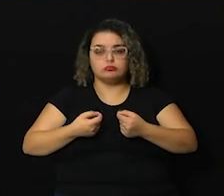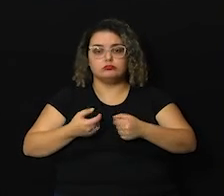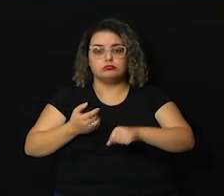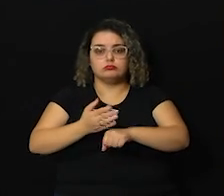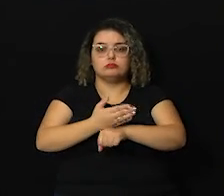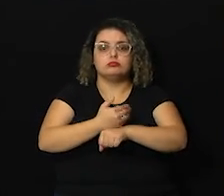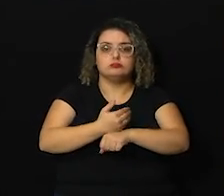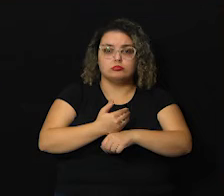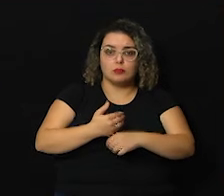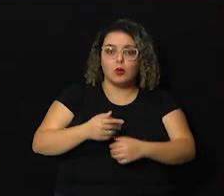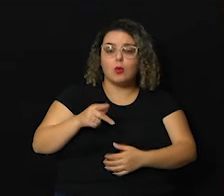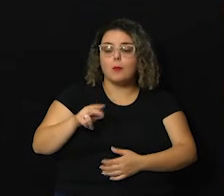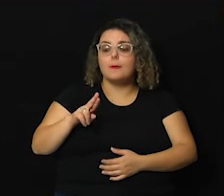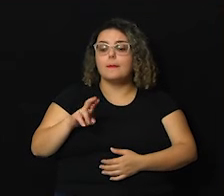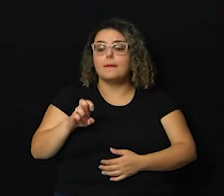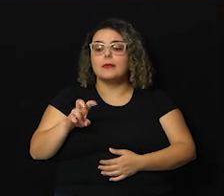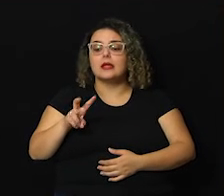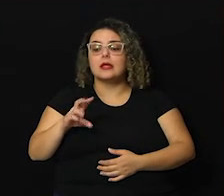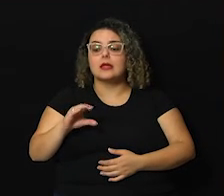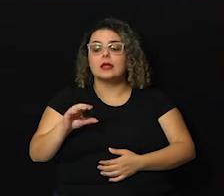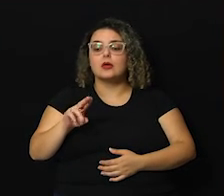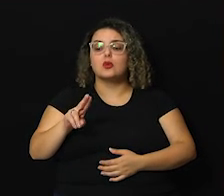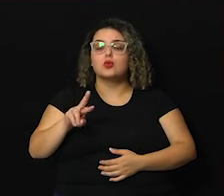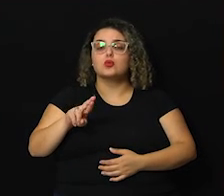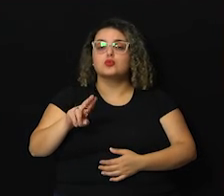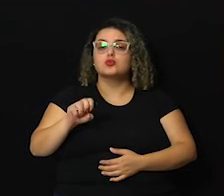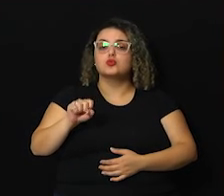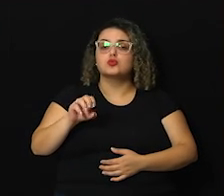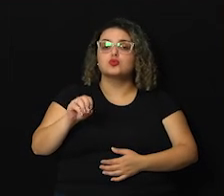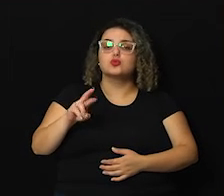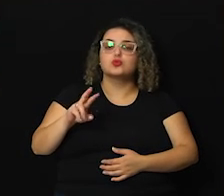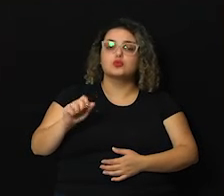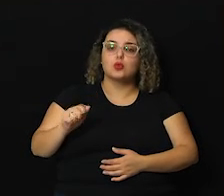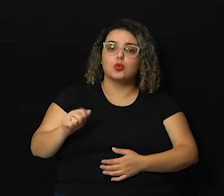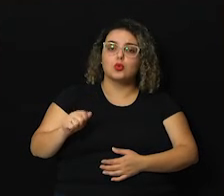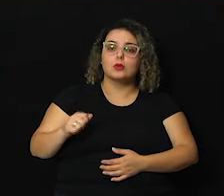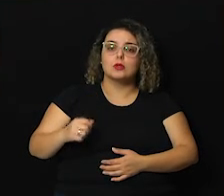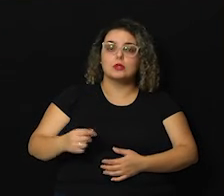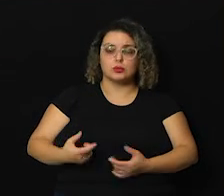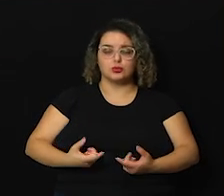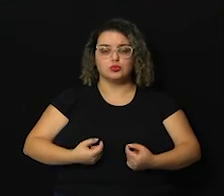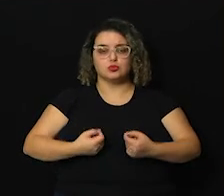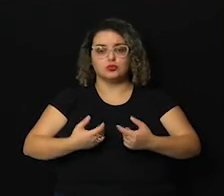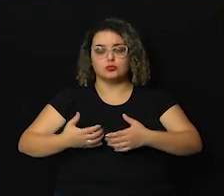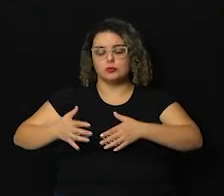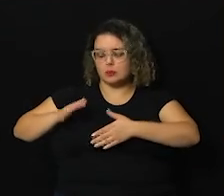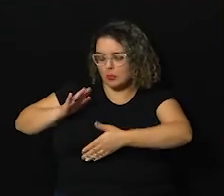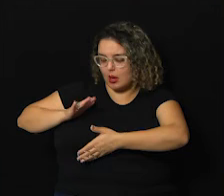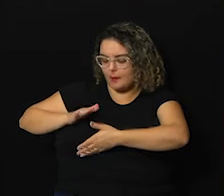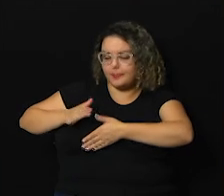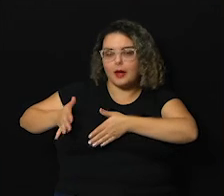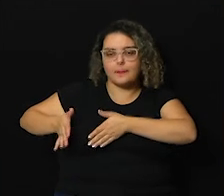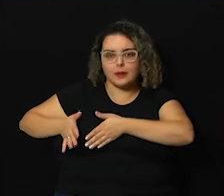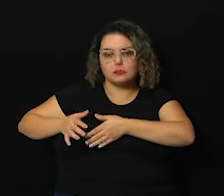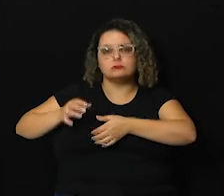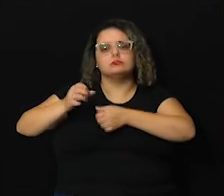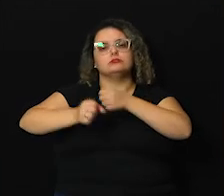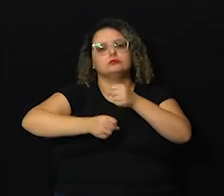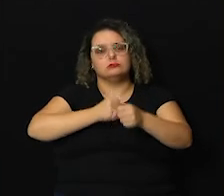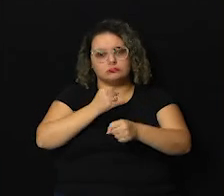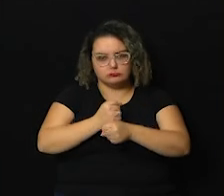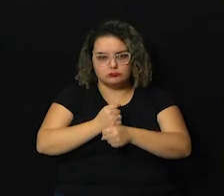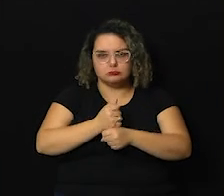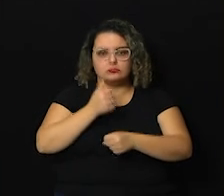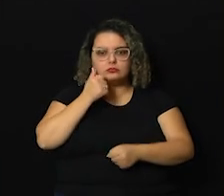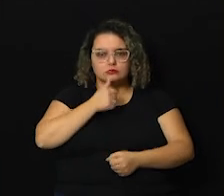lesão precursora de um tumor. O que eu estou falando, por exemplo, quando a gente faz mamografia todo ano, nas